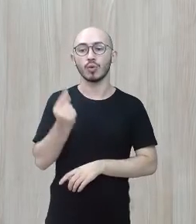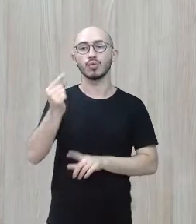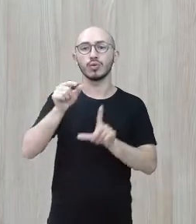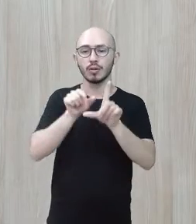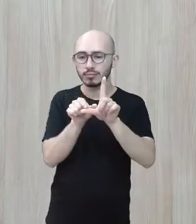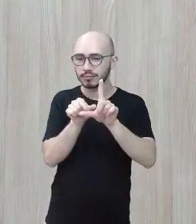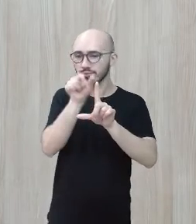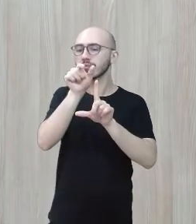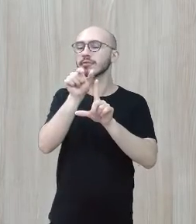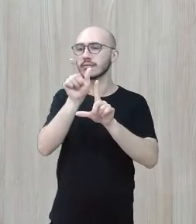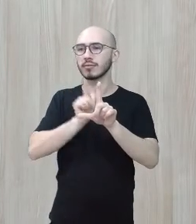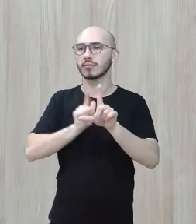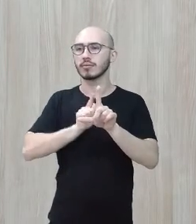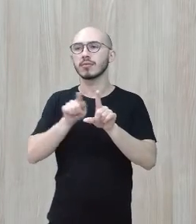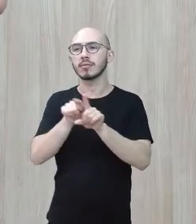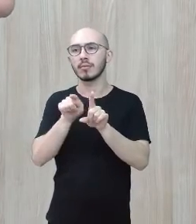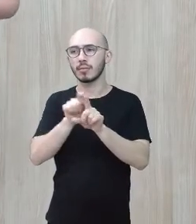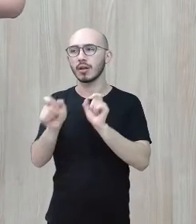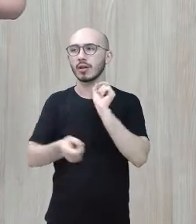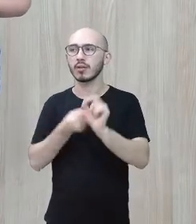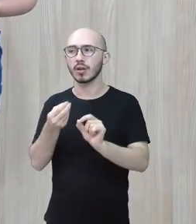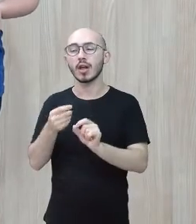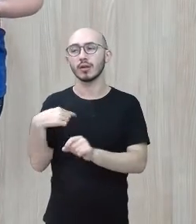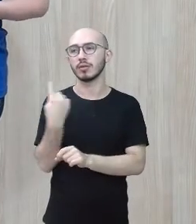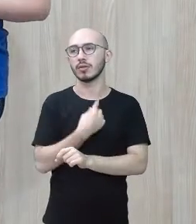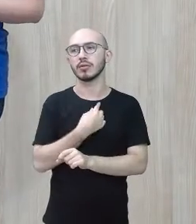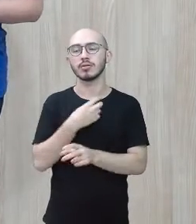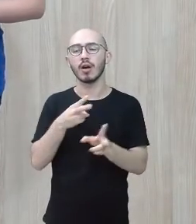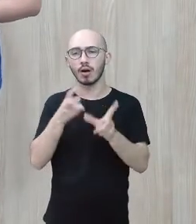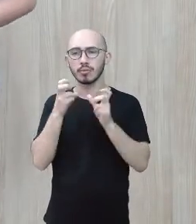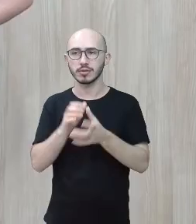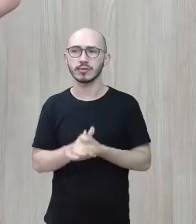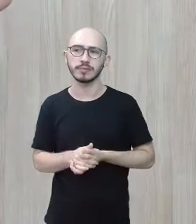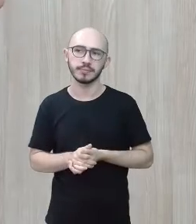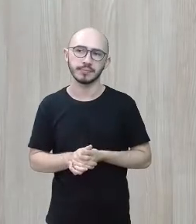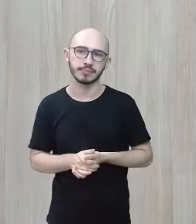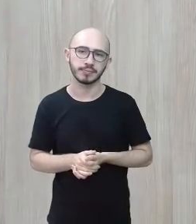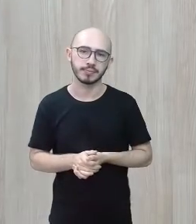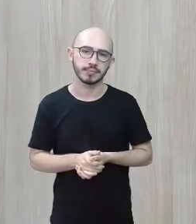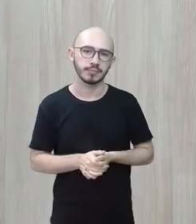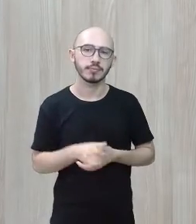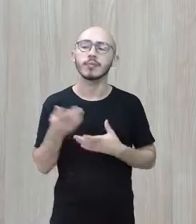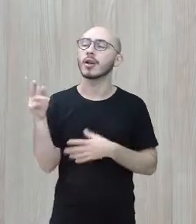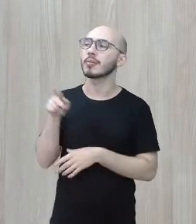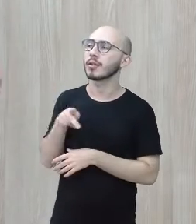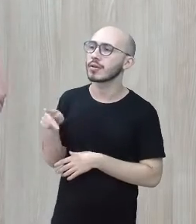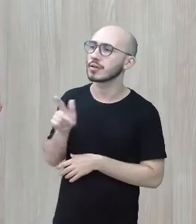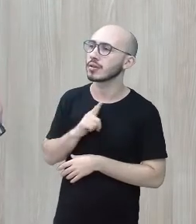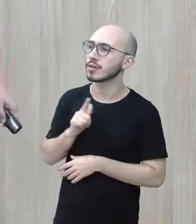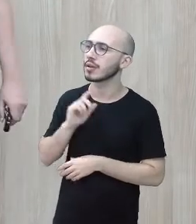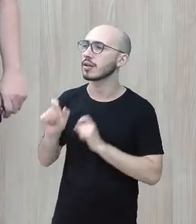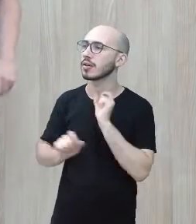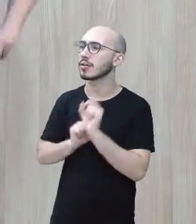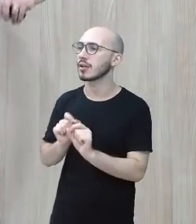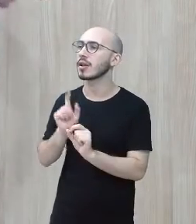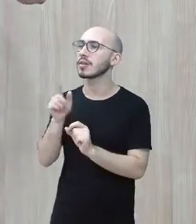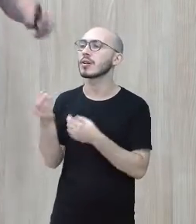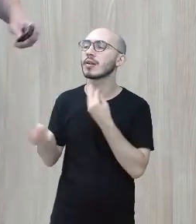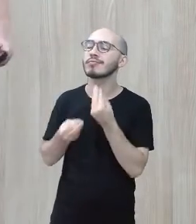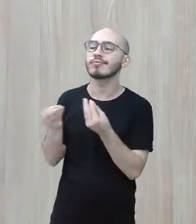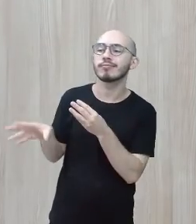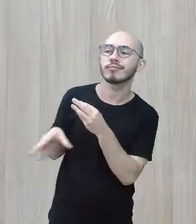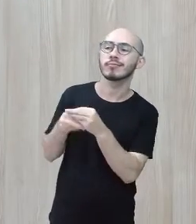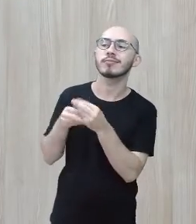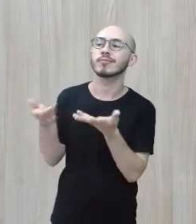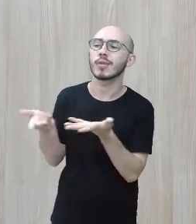coluna vai bater e em que posição a gente vai estar observando isso, tá certo? Professor Pedro, vamos para as considerações. O que é que o senhor tem a falar